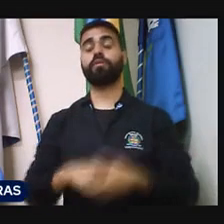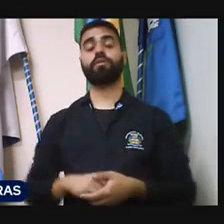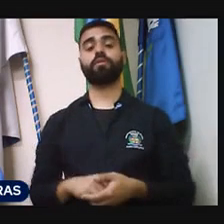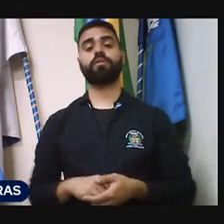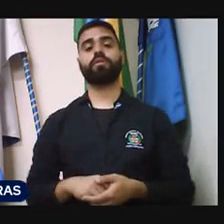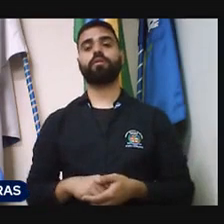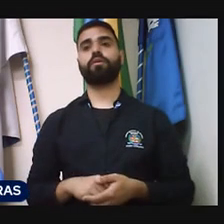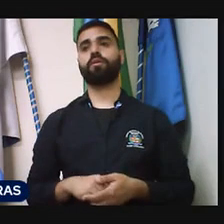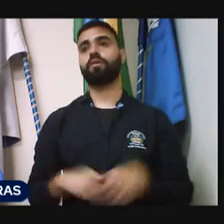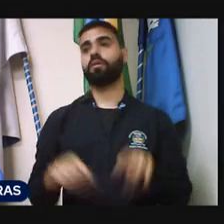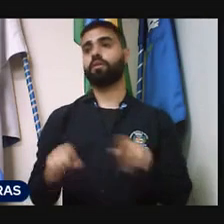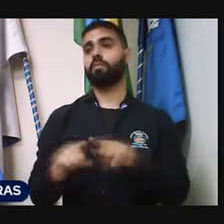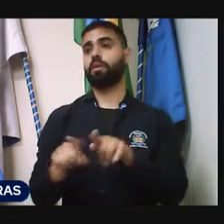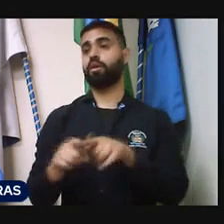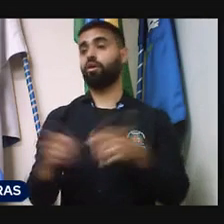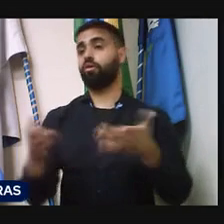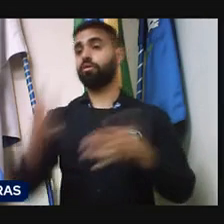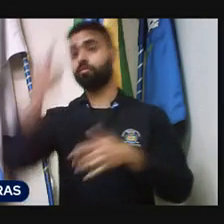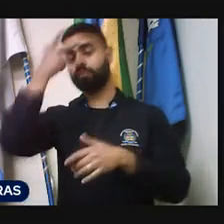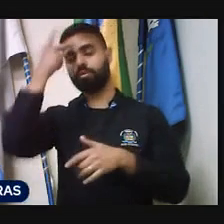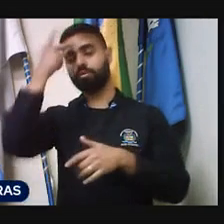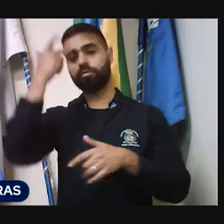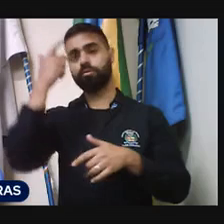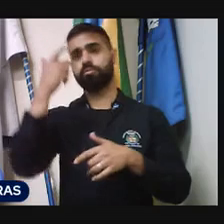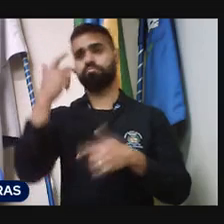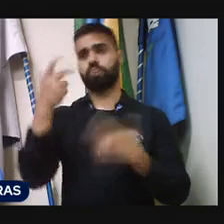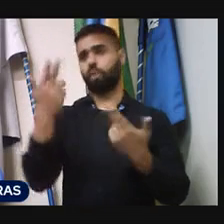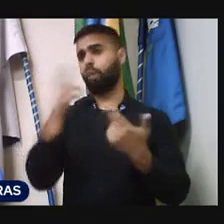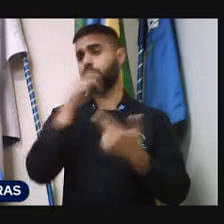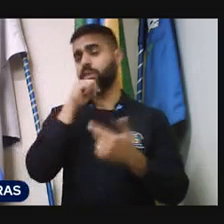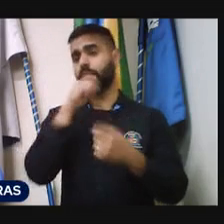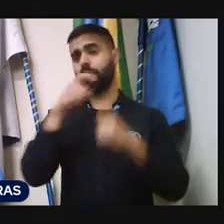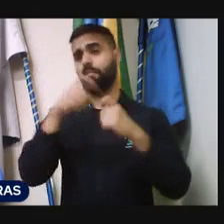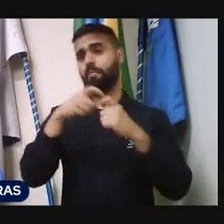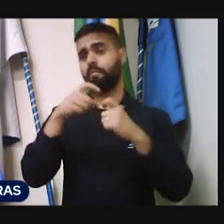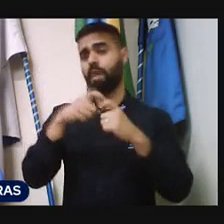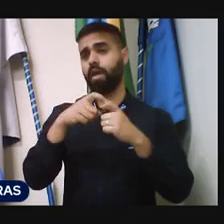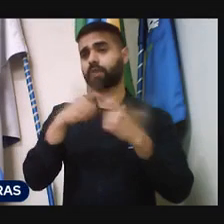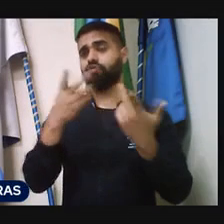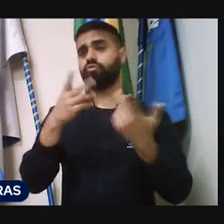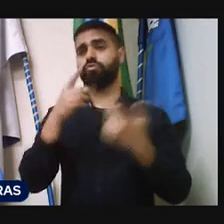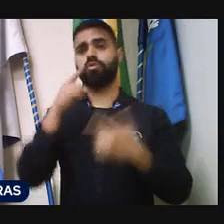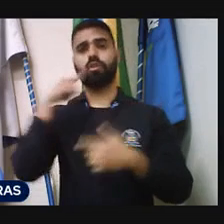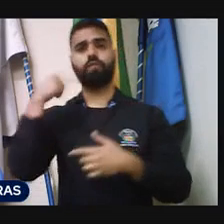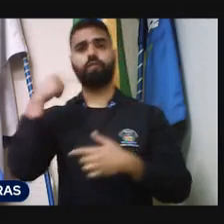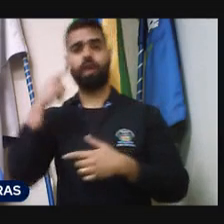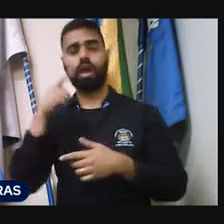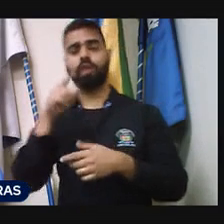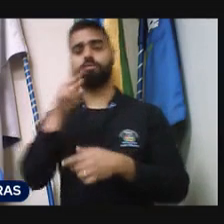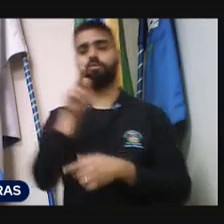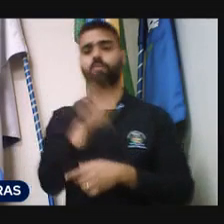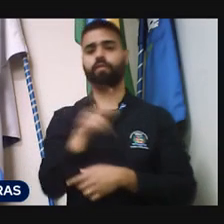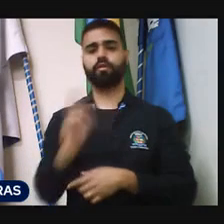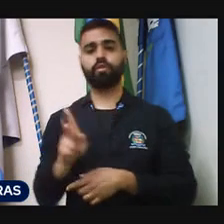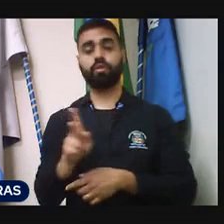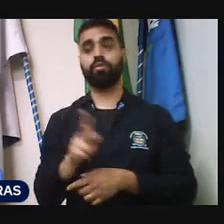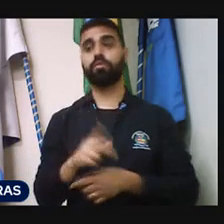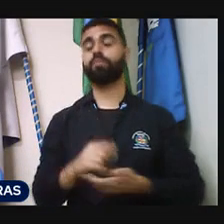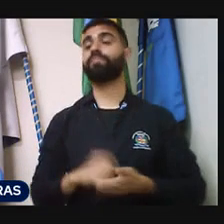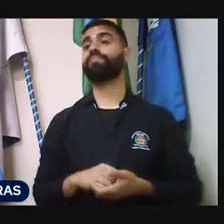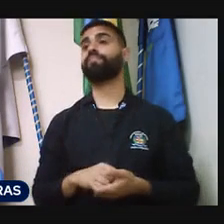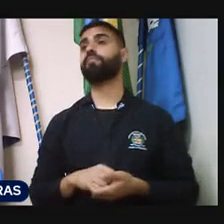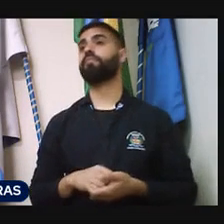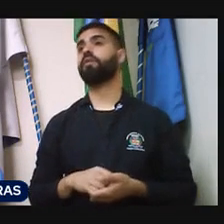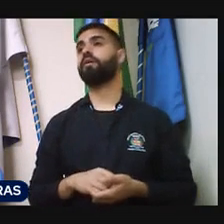que hoje presta o seu serviço aí com o médico os advogados como professores na formação